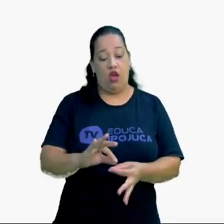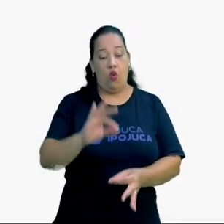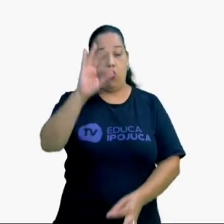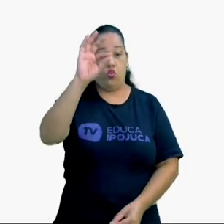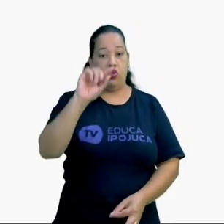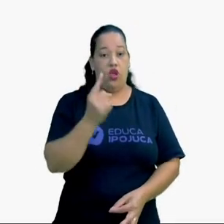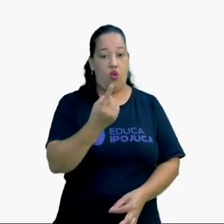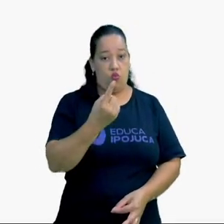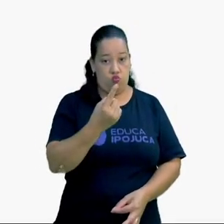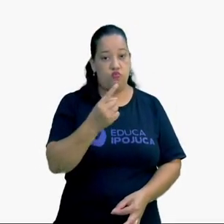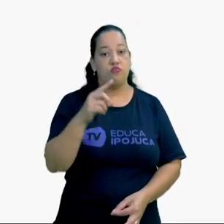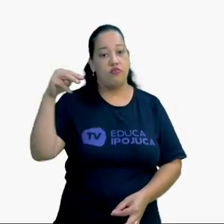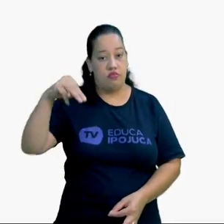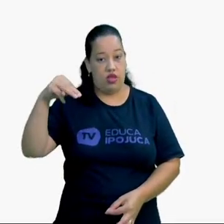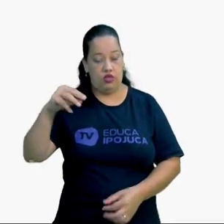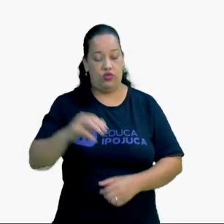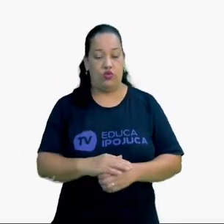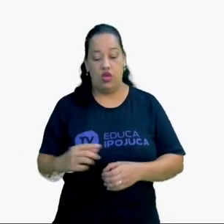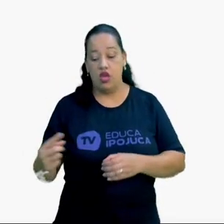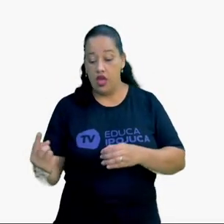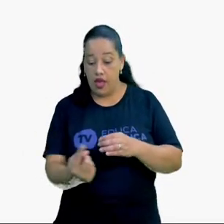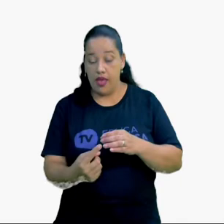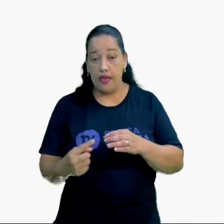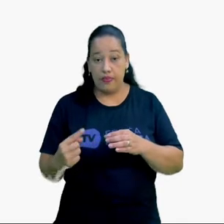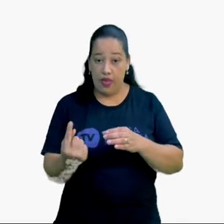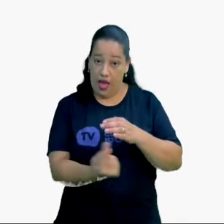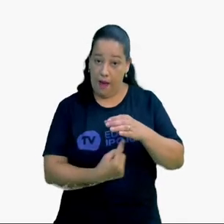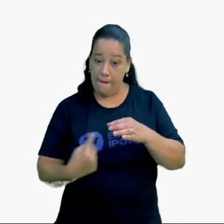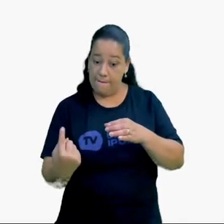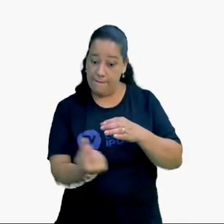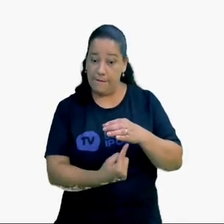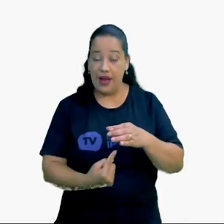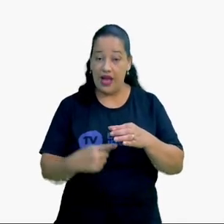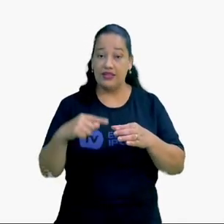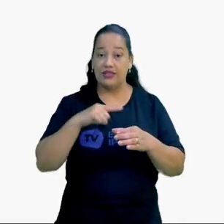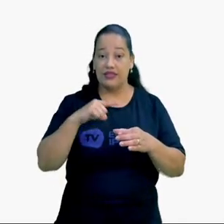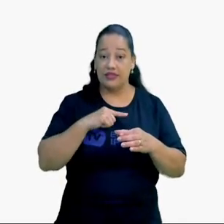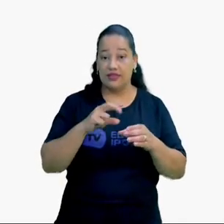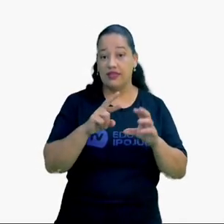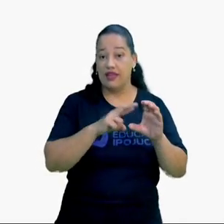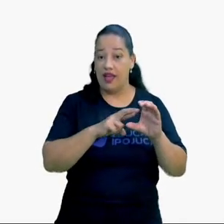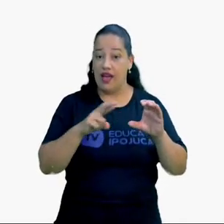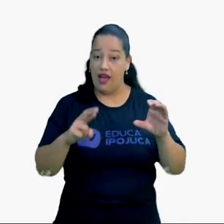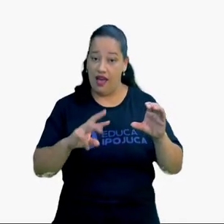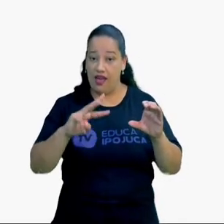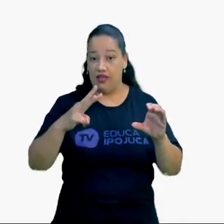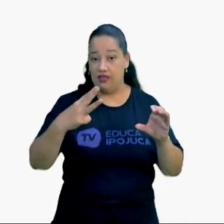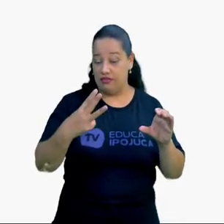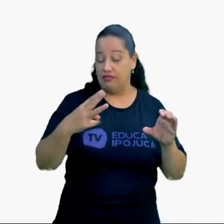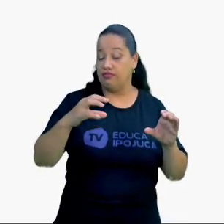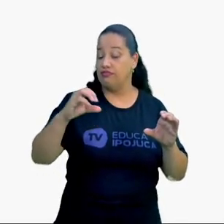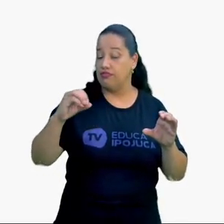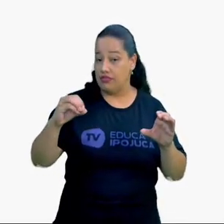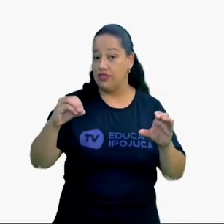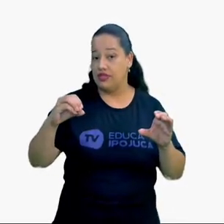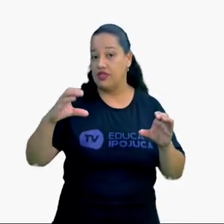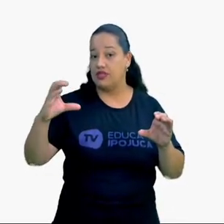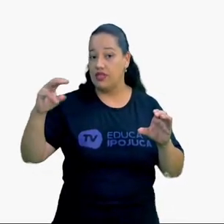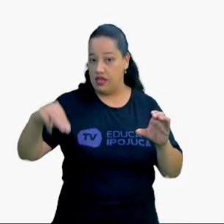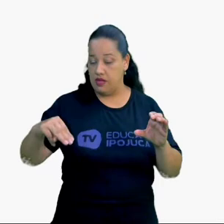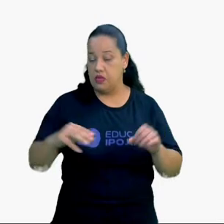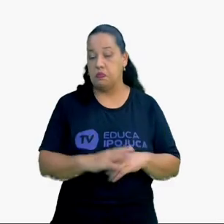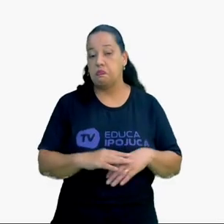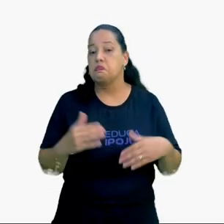metro e o raio da base mede 0,30 metros ou 30 centímetros. Qual é o volume